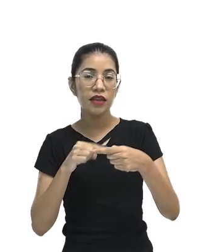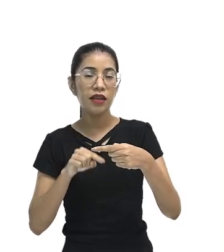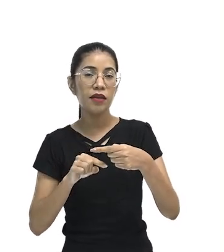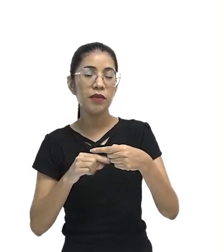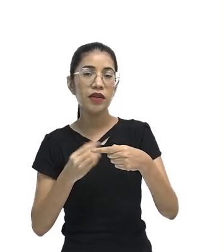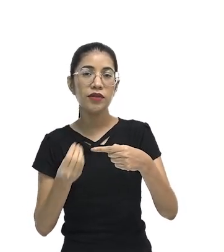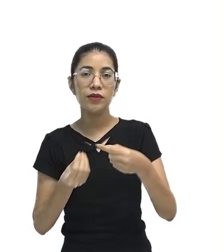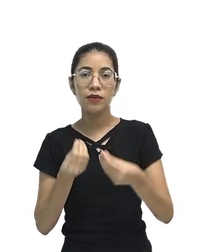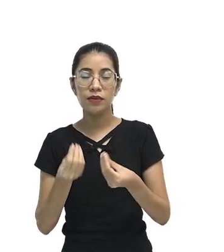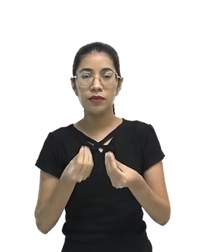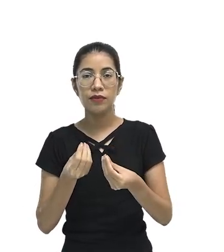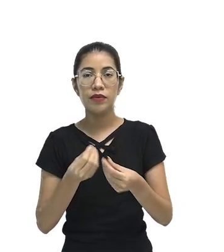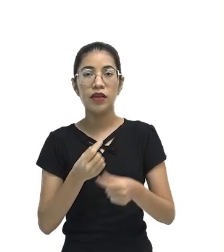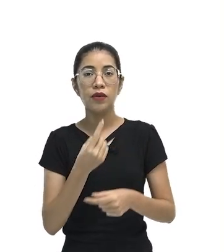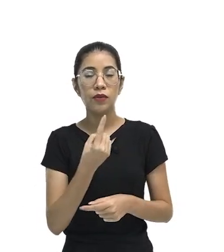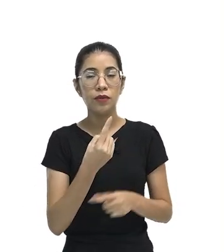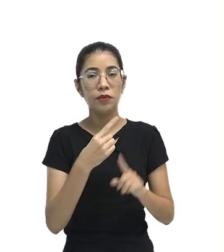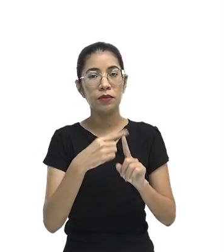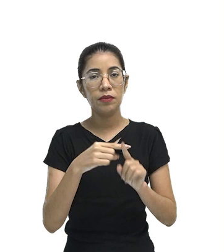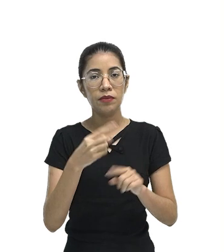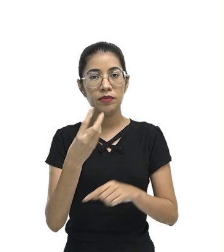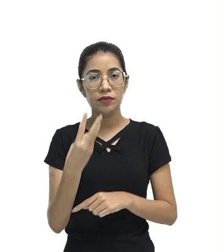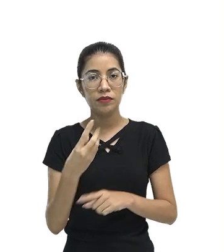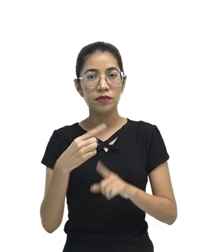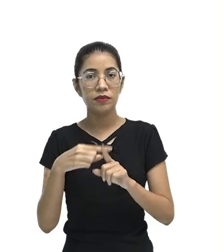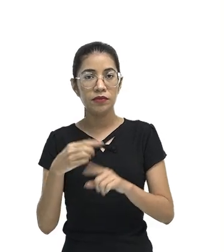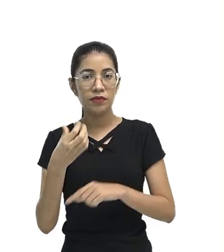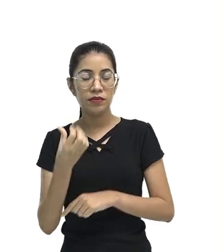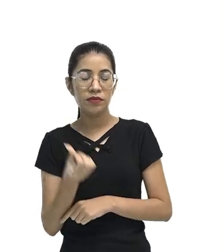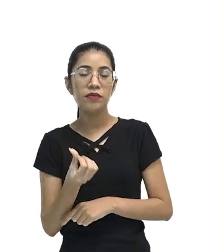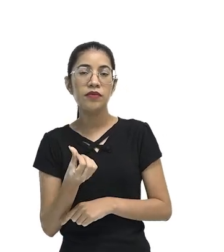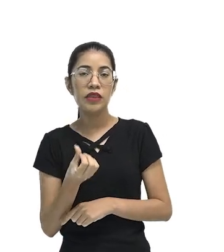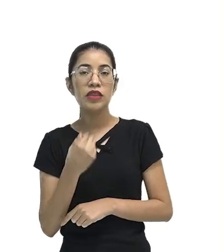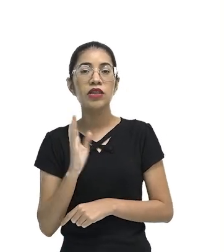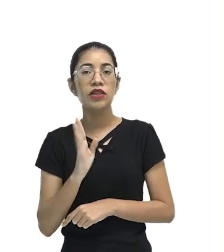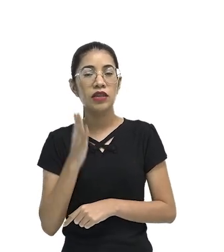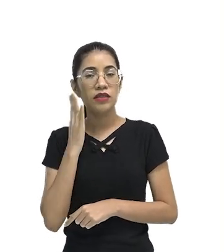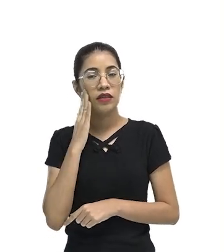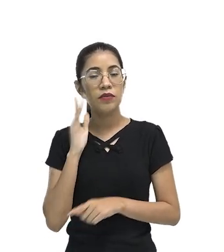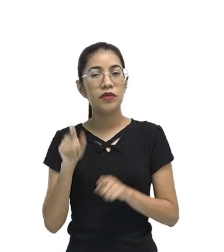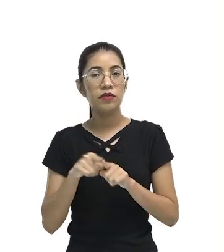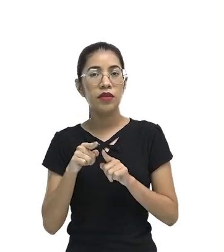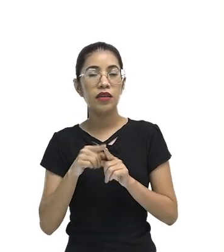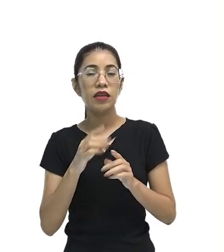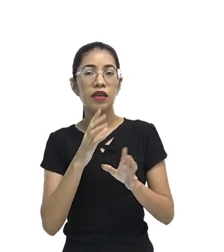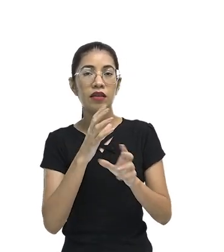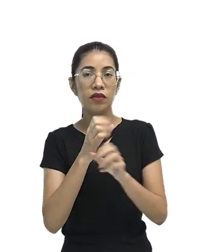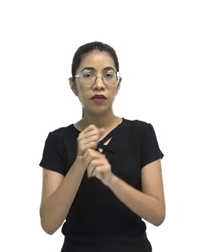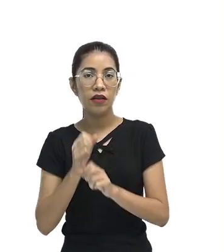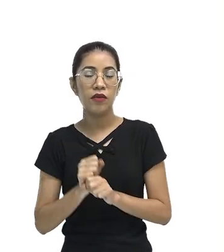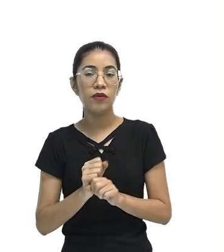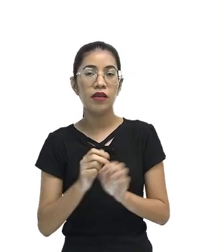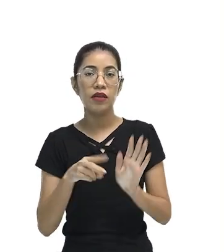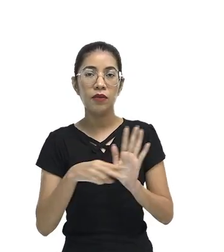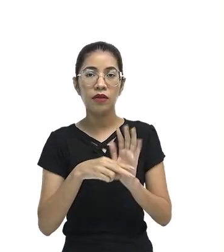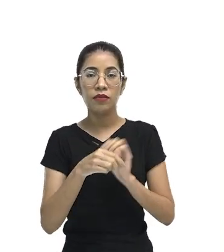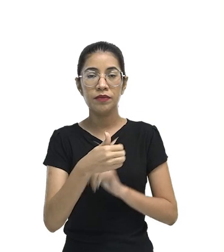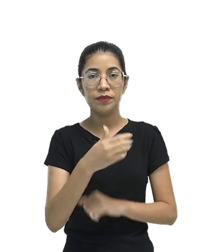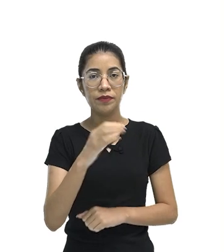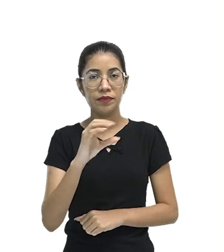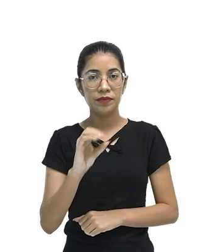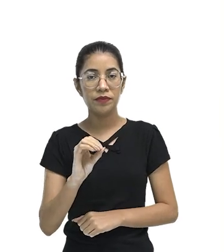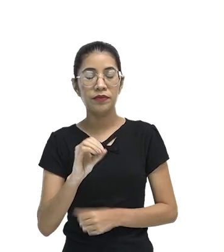Embaixo, a gente tem 1 mais 3 mais 6. A gente sabe que a soma desses três valores é igual a